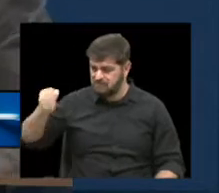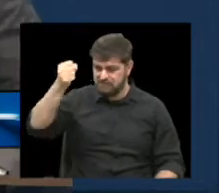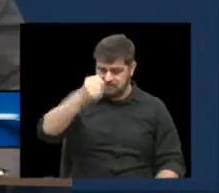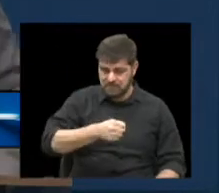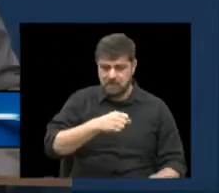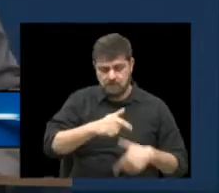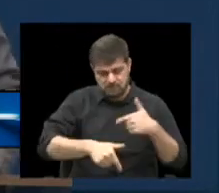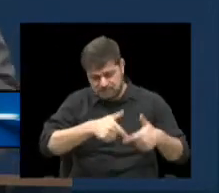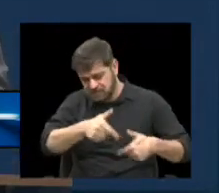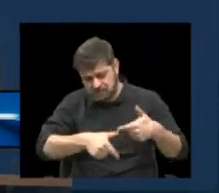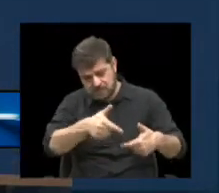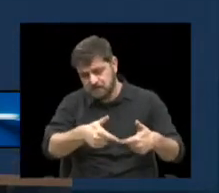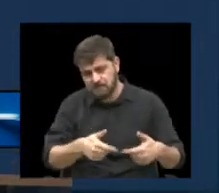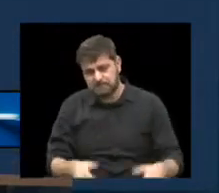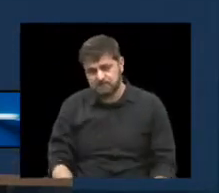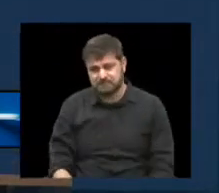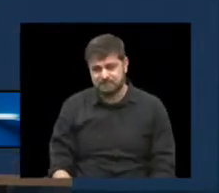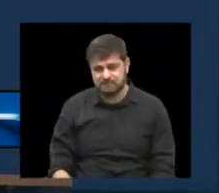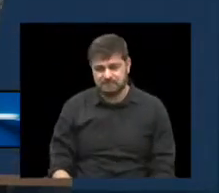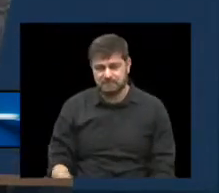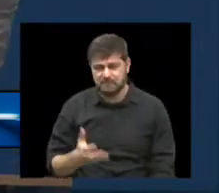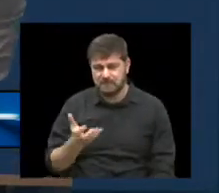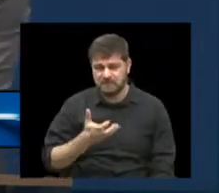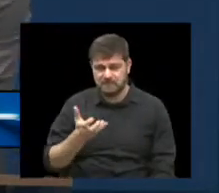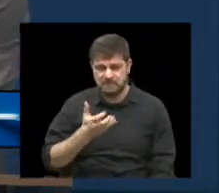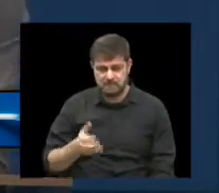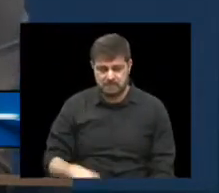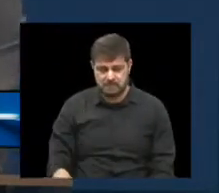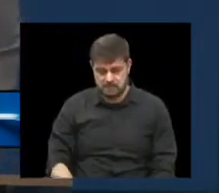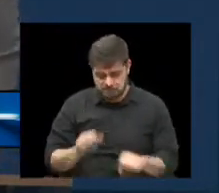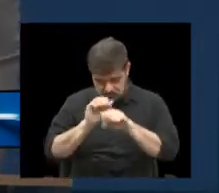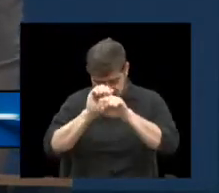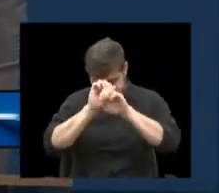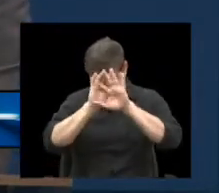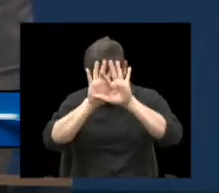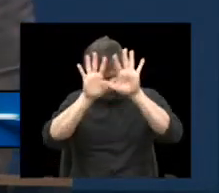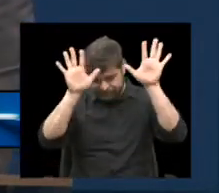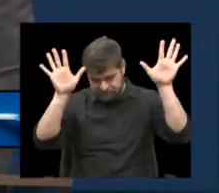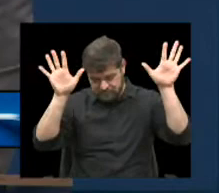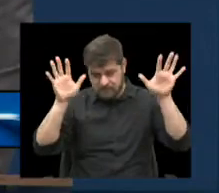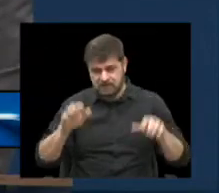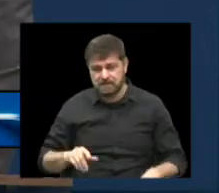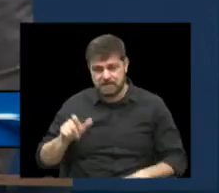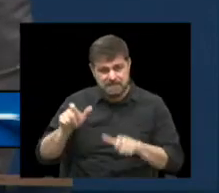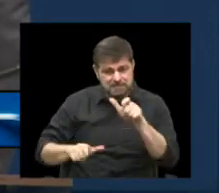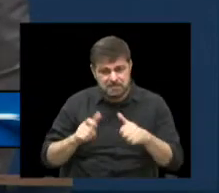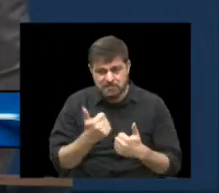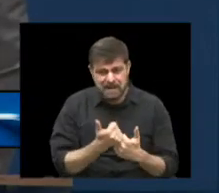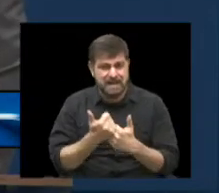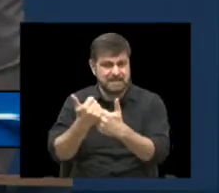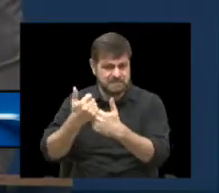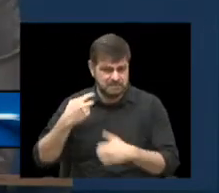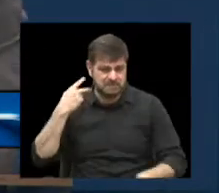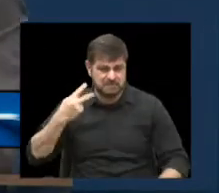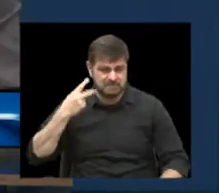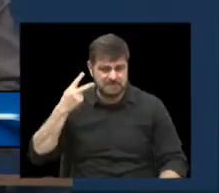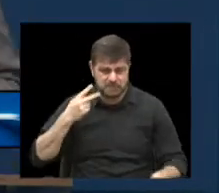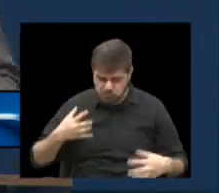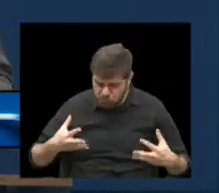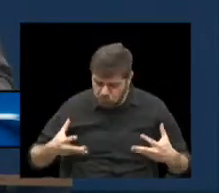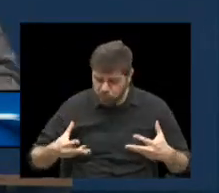como concursado. Então, eu queria deixar aqui bem claro a todos os assessores dessa casa aqui, eu